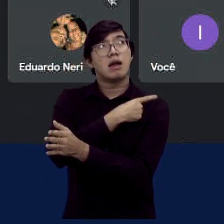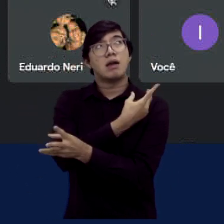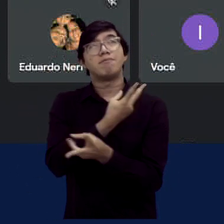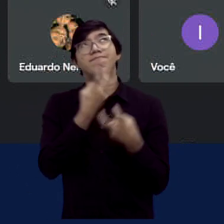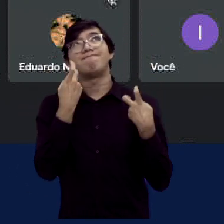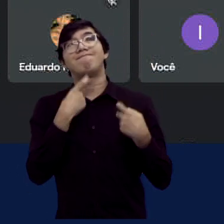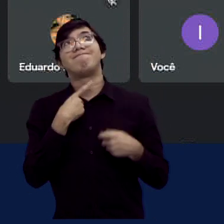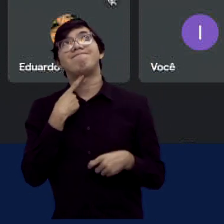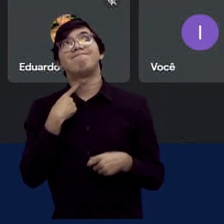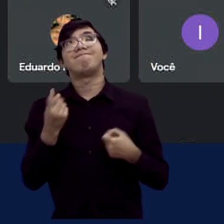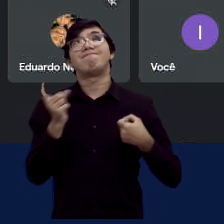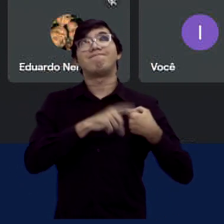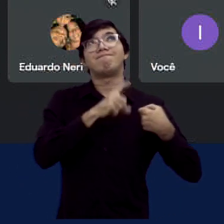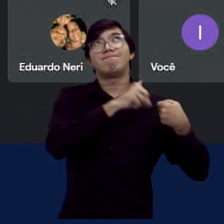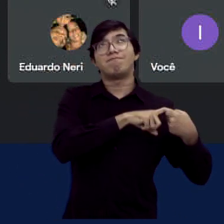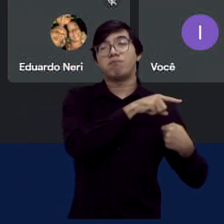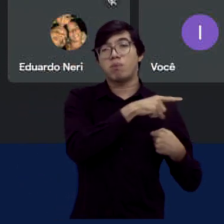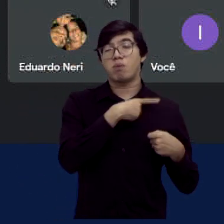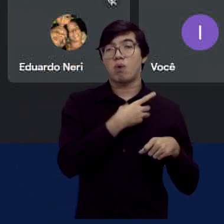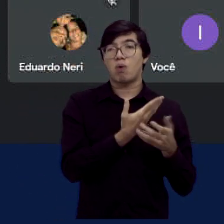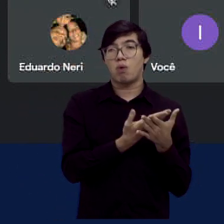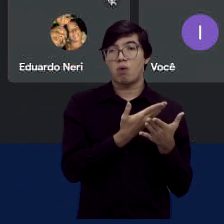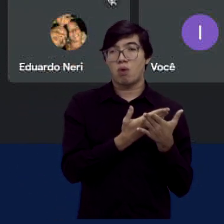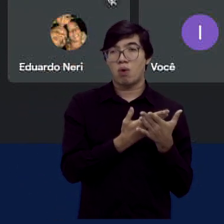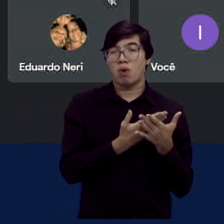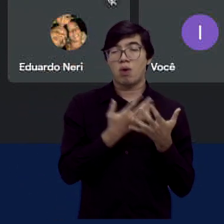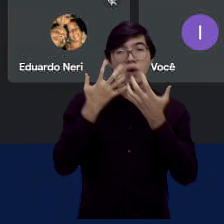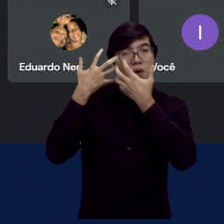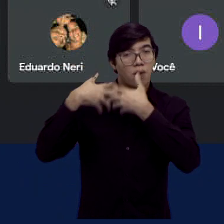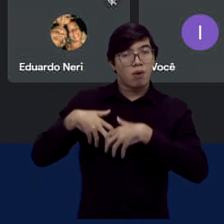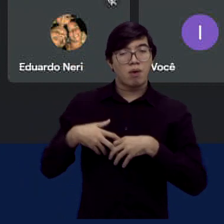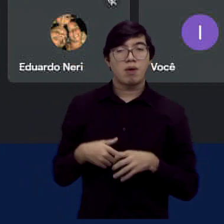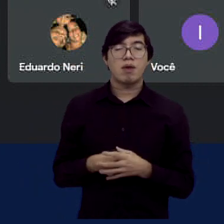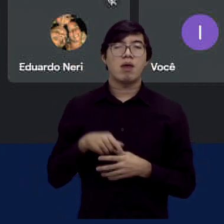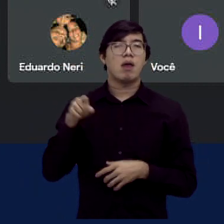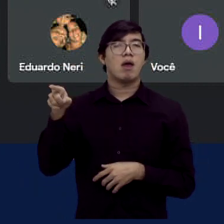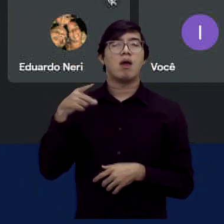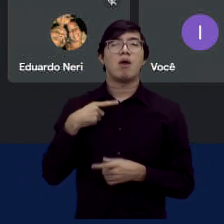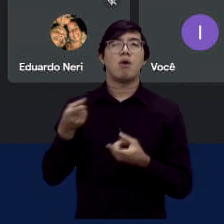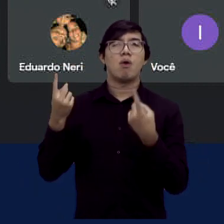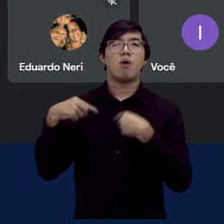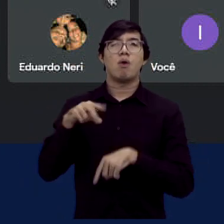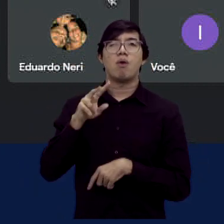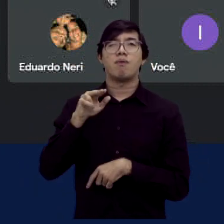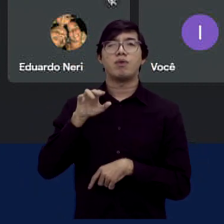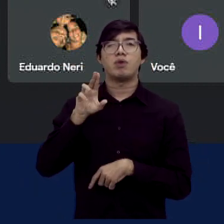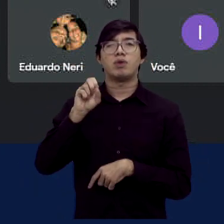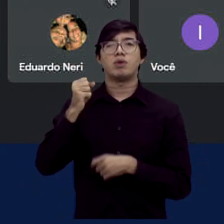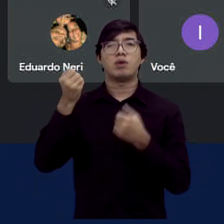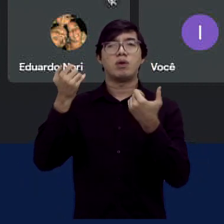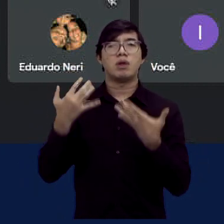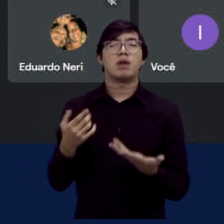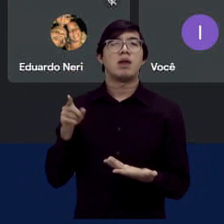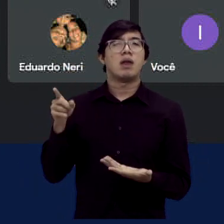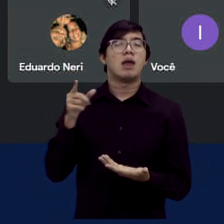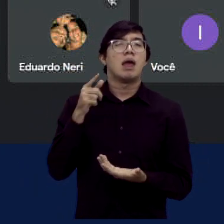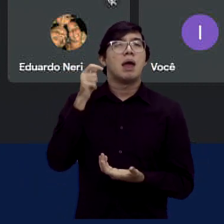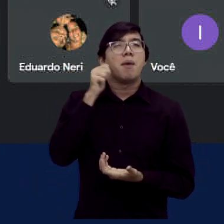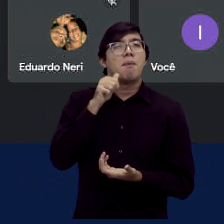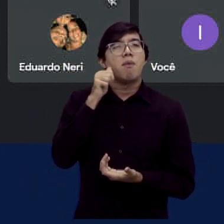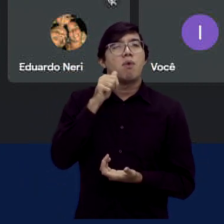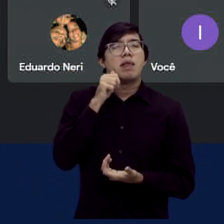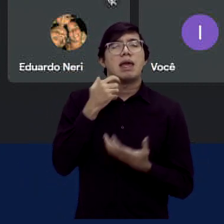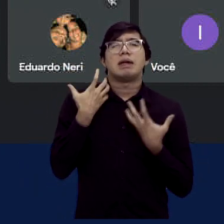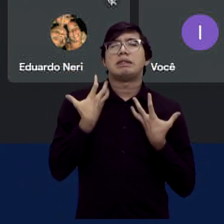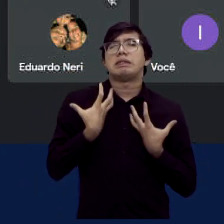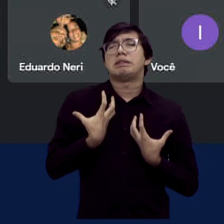O Vinícius Bom Dia falou o seguinte: se faz entender que ela teve um dia bem exaustivo, está sem energias para querer aproveitar o que realmente buscava fazer.